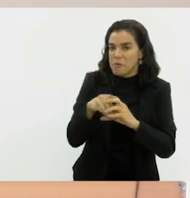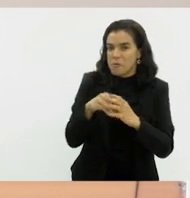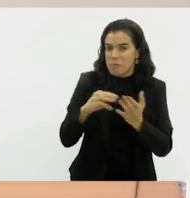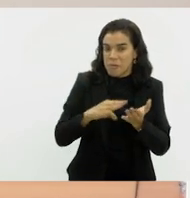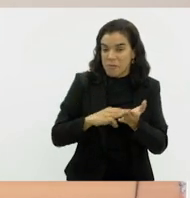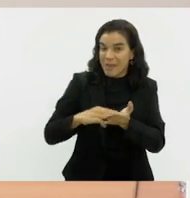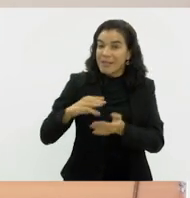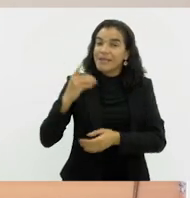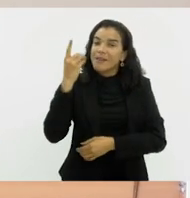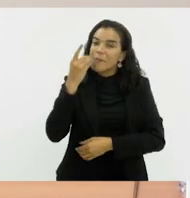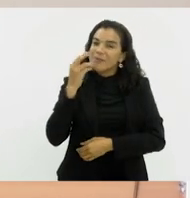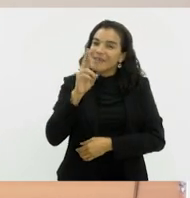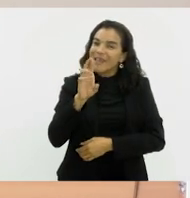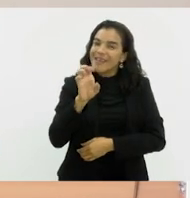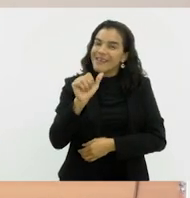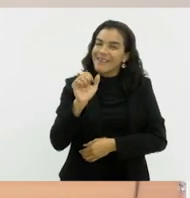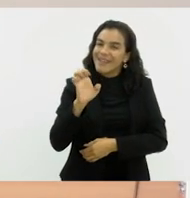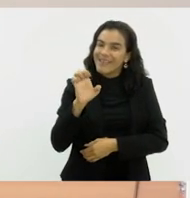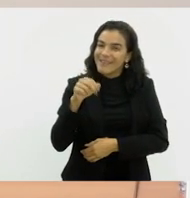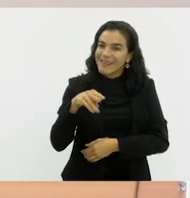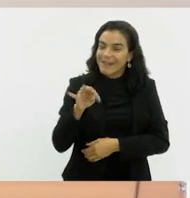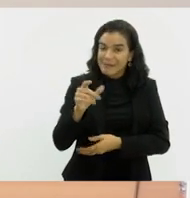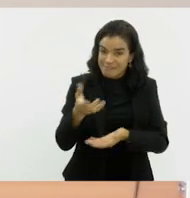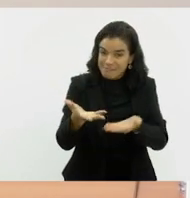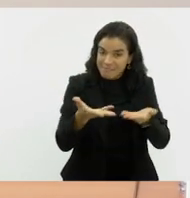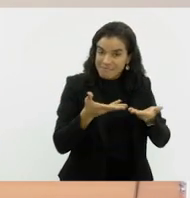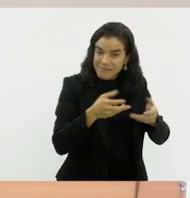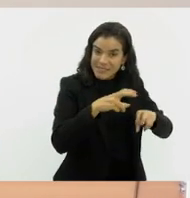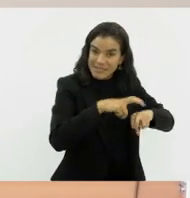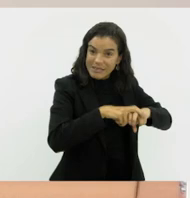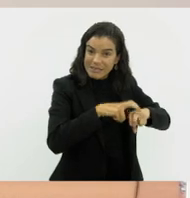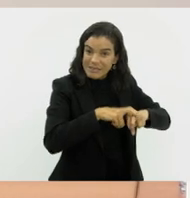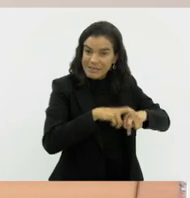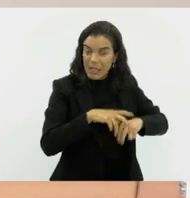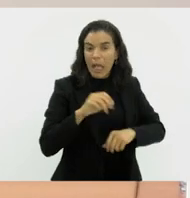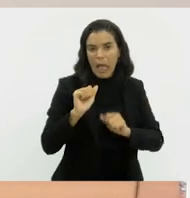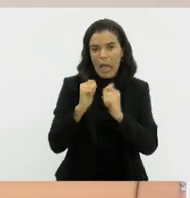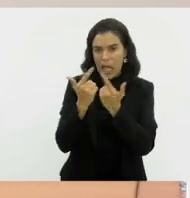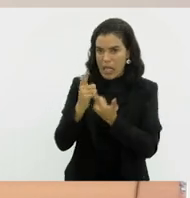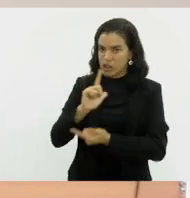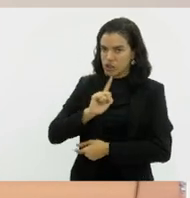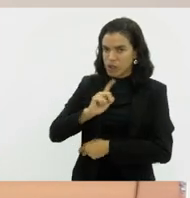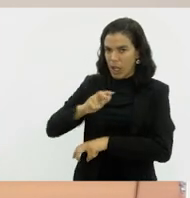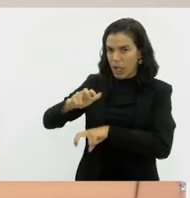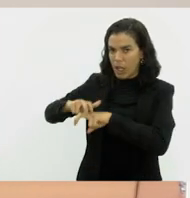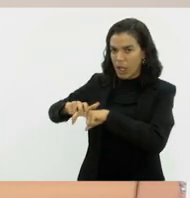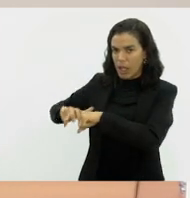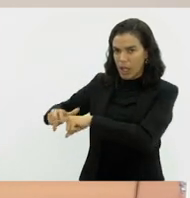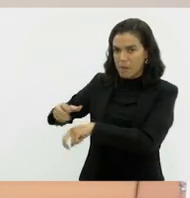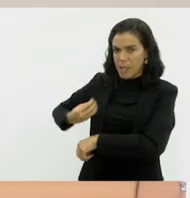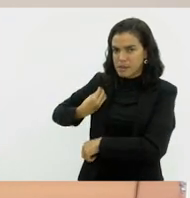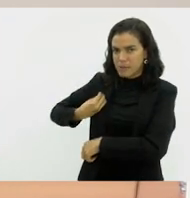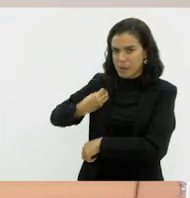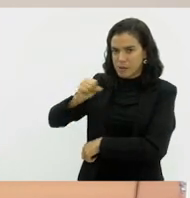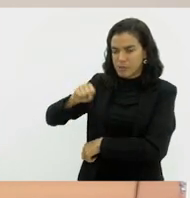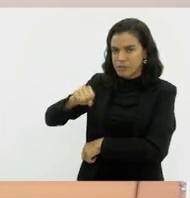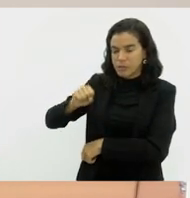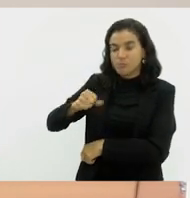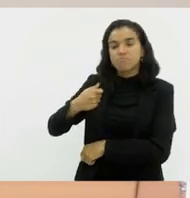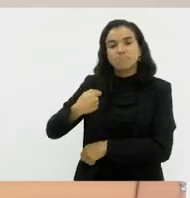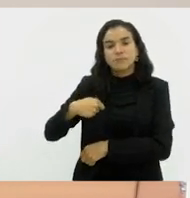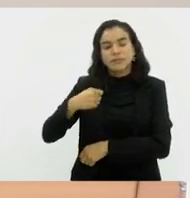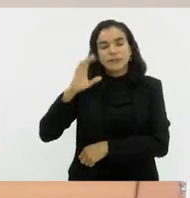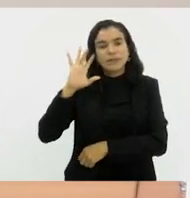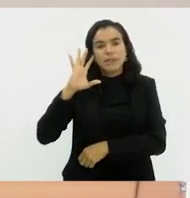Renata, junte-se a nós, vou pedir uma cadeira. A LES tem assento, tá, deputado? Tá. E aí a gente também tem que decidir